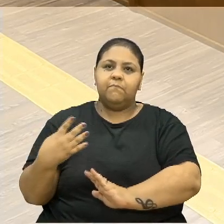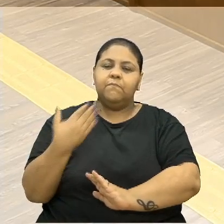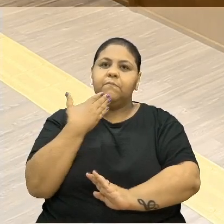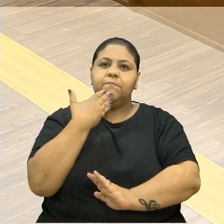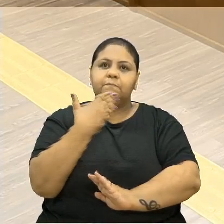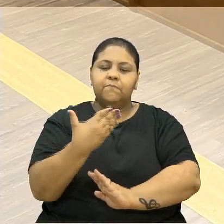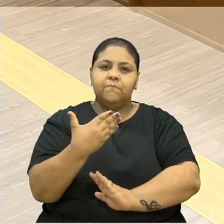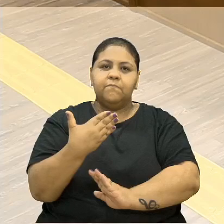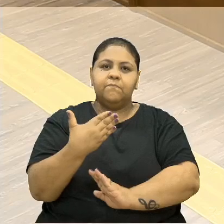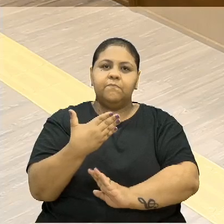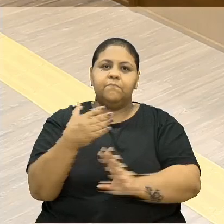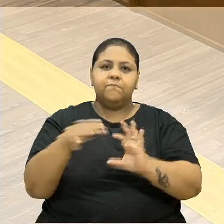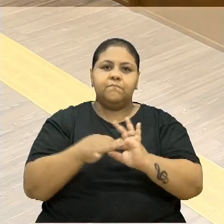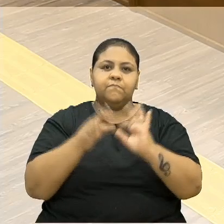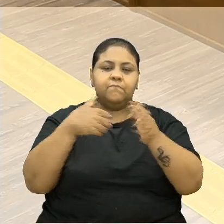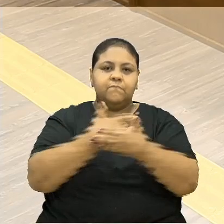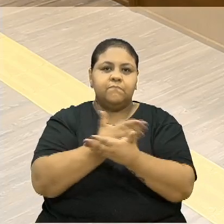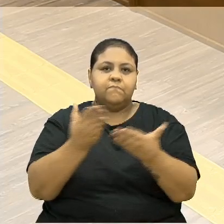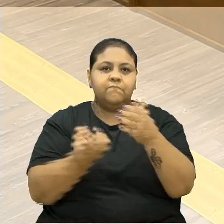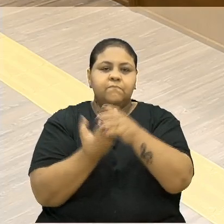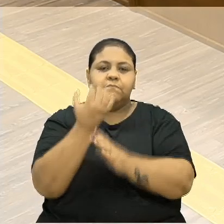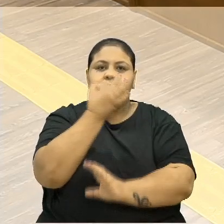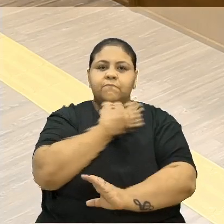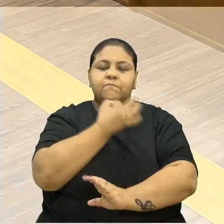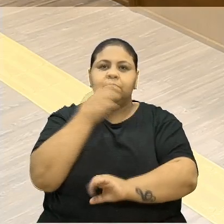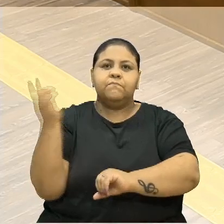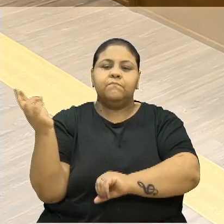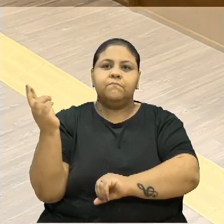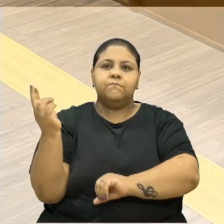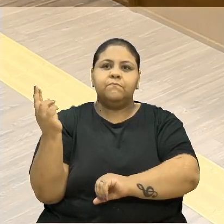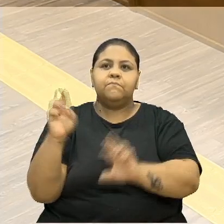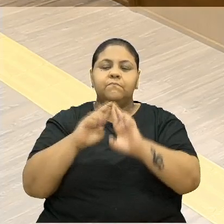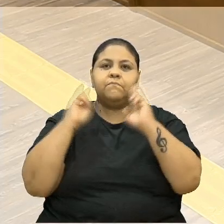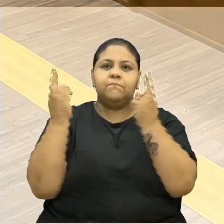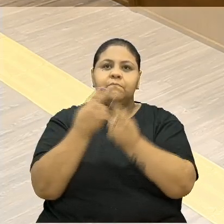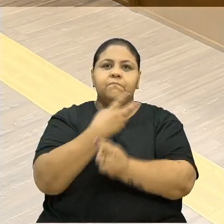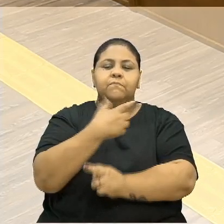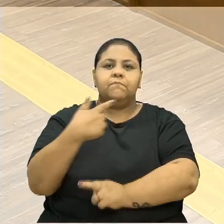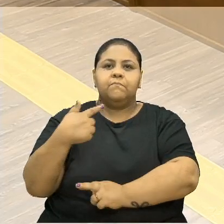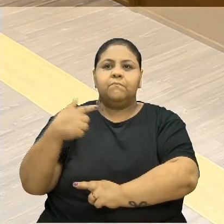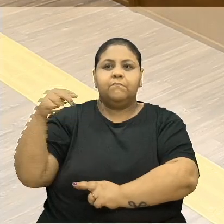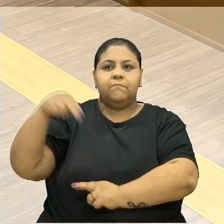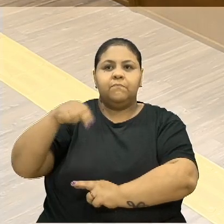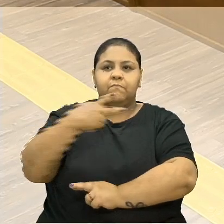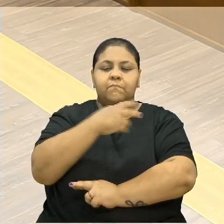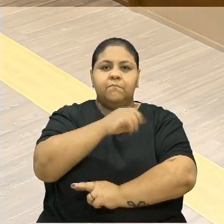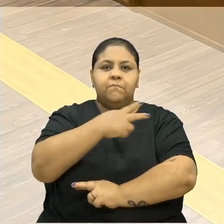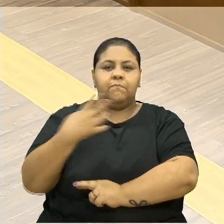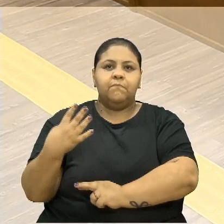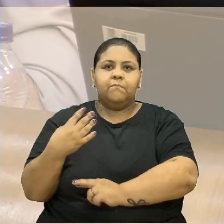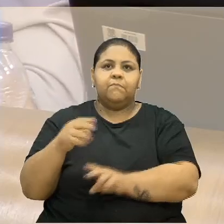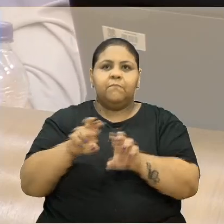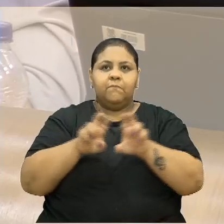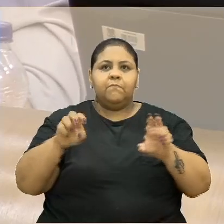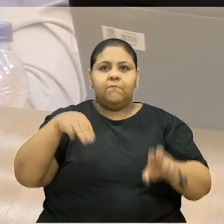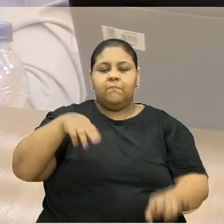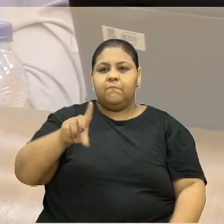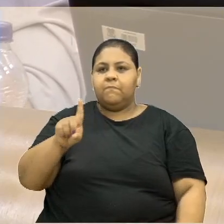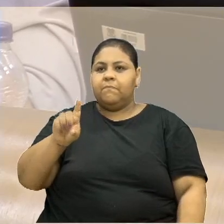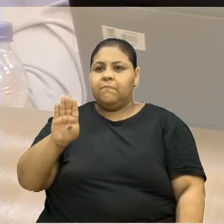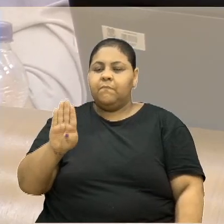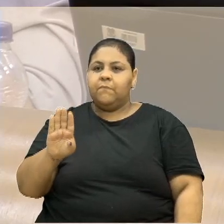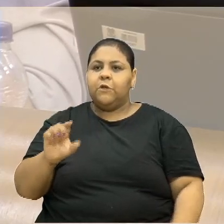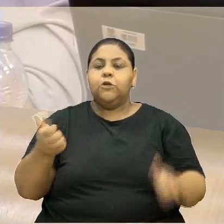Solicita espaço de acordo de lideranças para a Fundação Caxias na sessão ordinária do dia 27 de novembro de 2024. A bancada do MDB, por seu líder, aqui abaixo